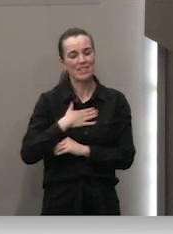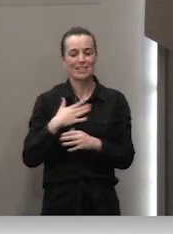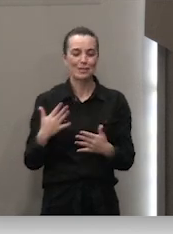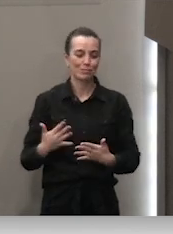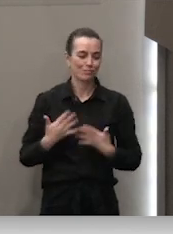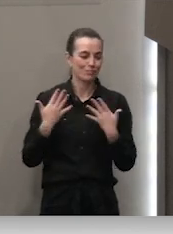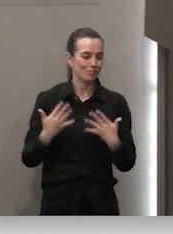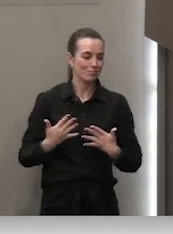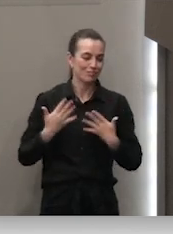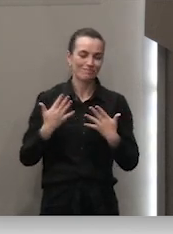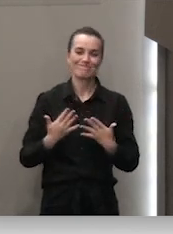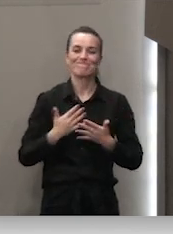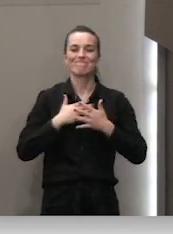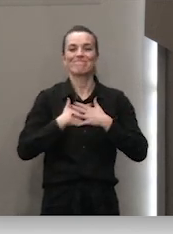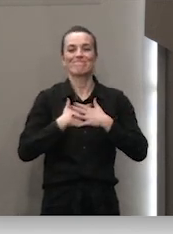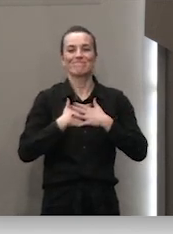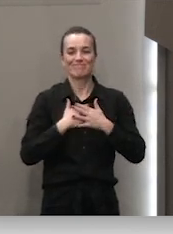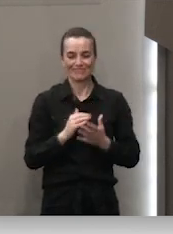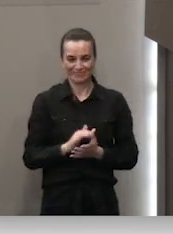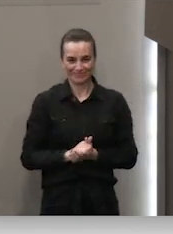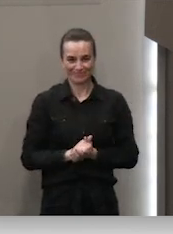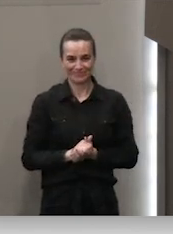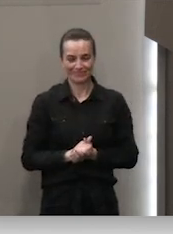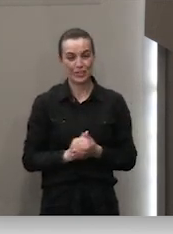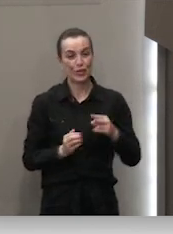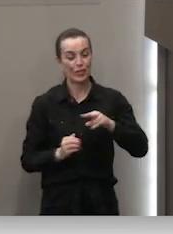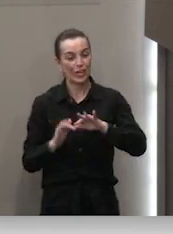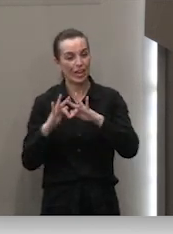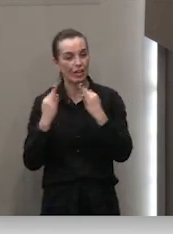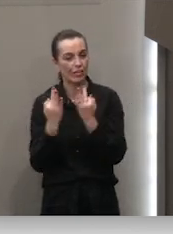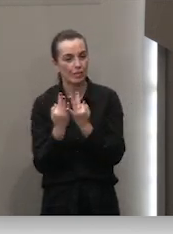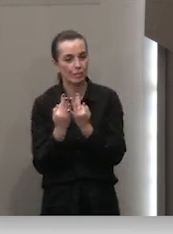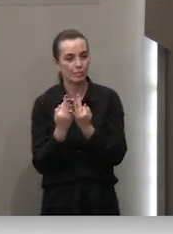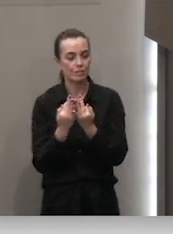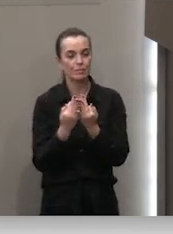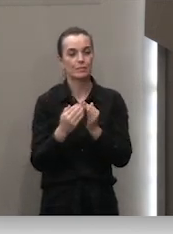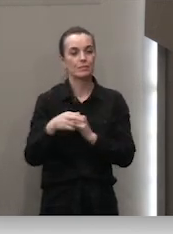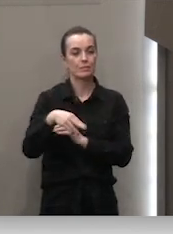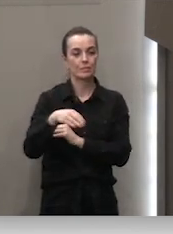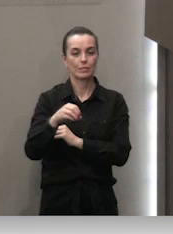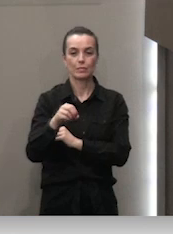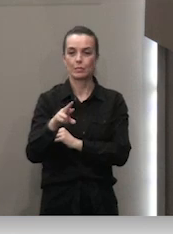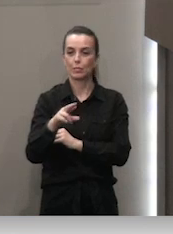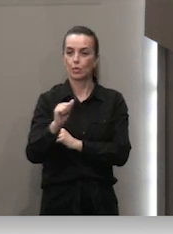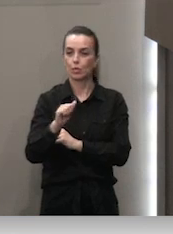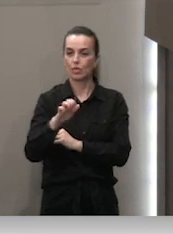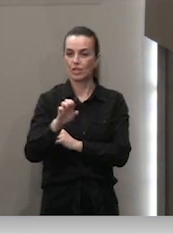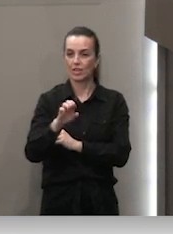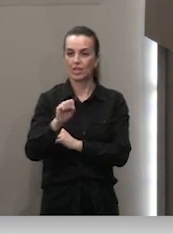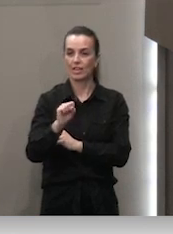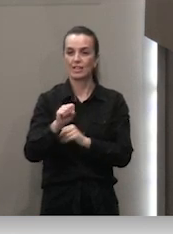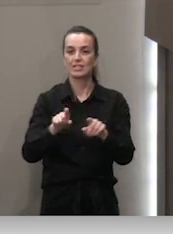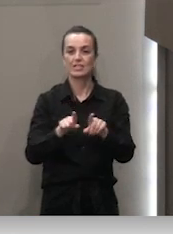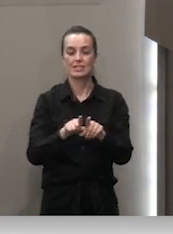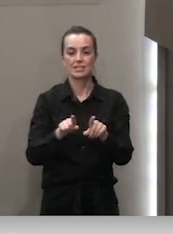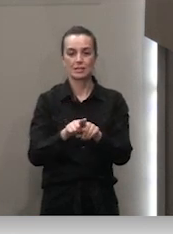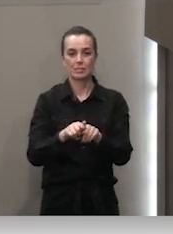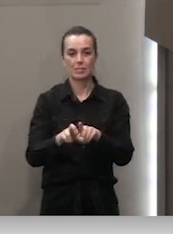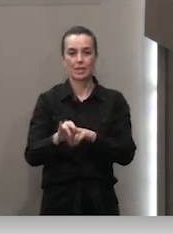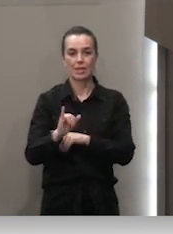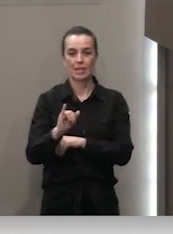motivador. Então, veio de lá a nossa família, a família Moraes, a família Ritter, a família